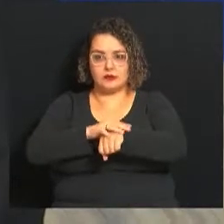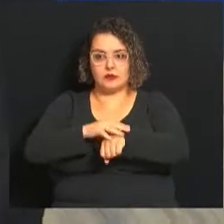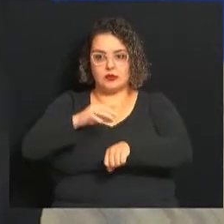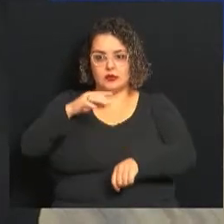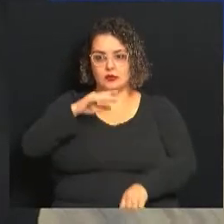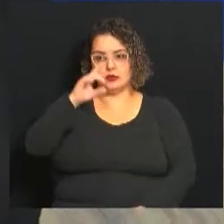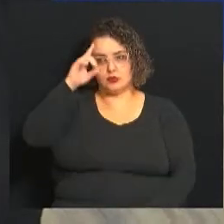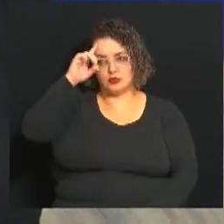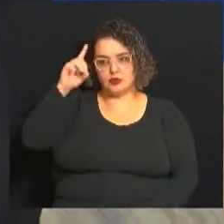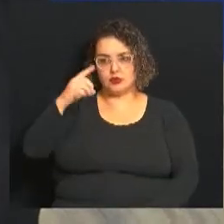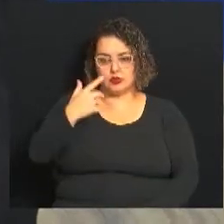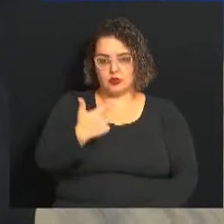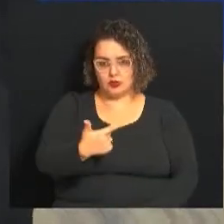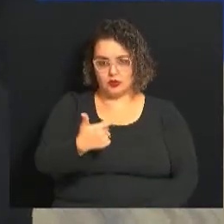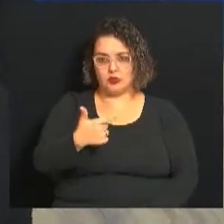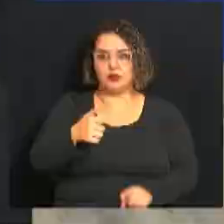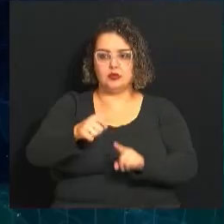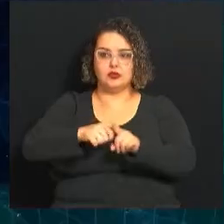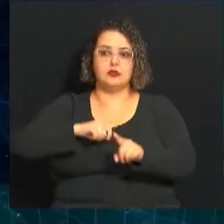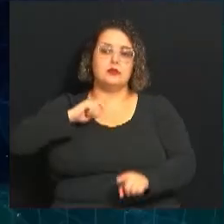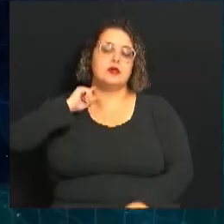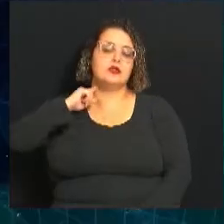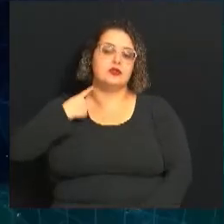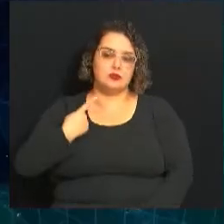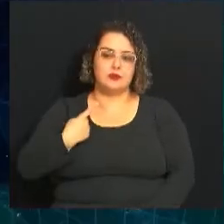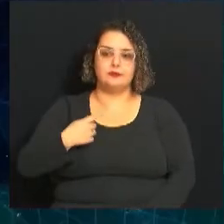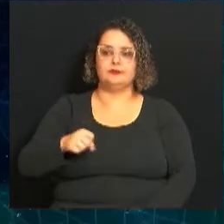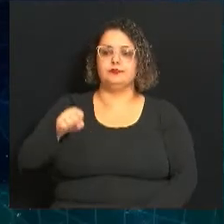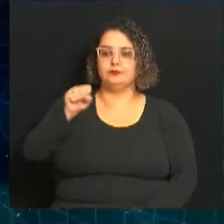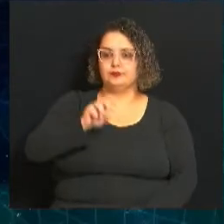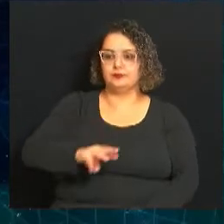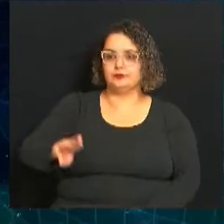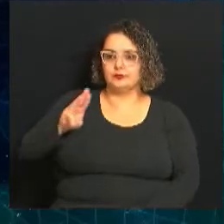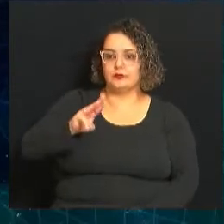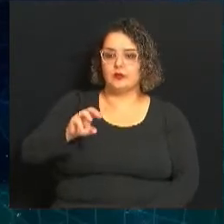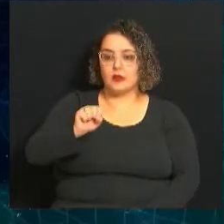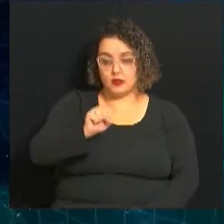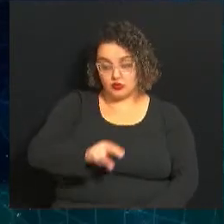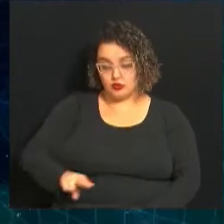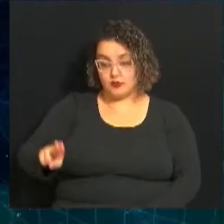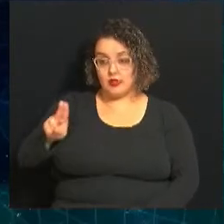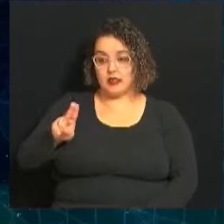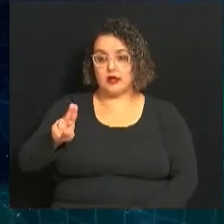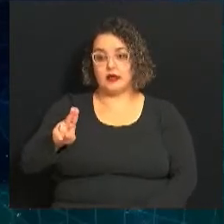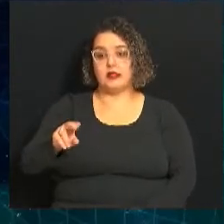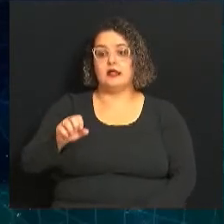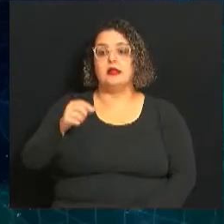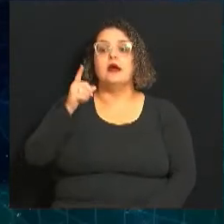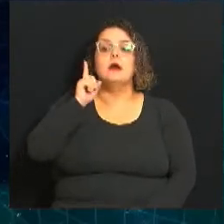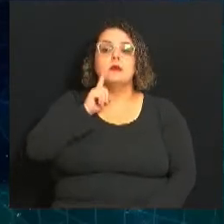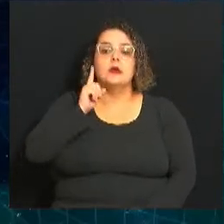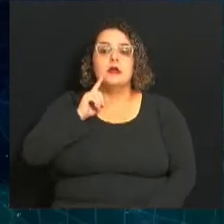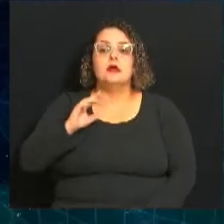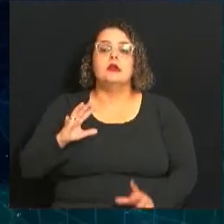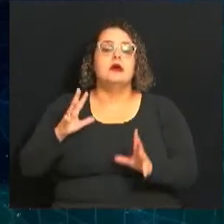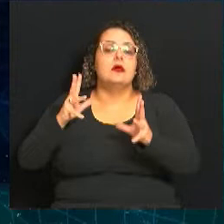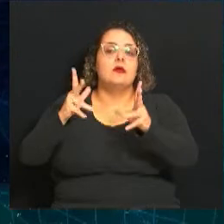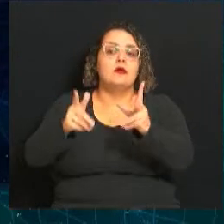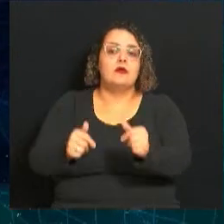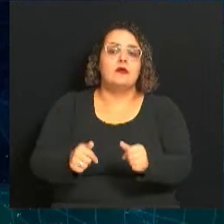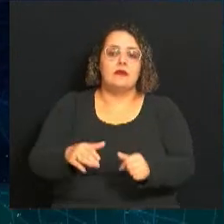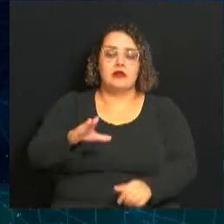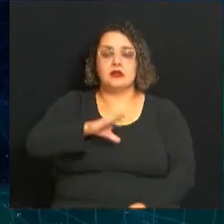Na sequência aqui, Sumaré soma 1.083 óbitos, Americana 957, Santa Bárbara do